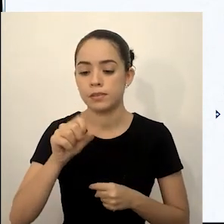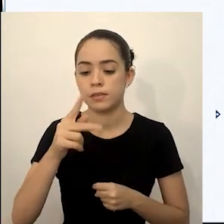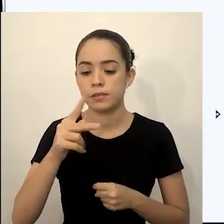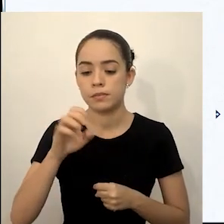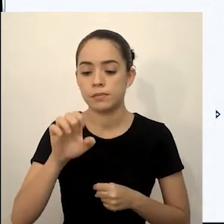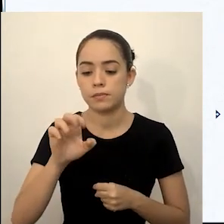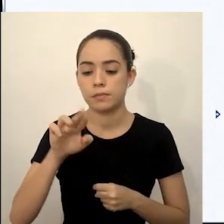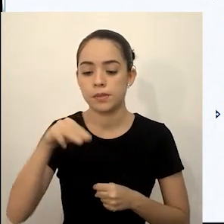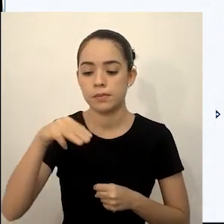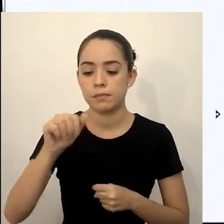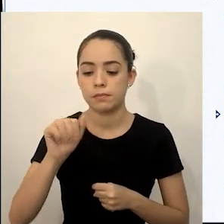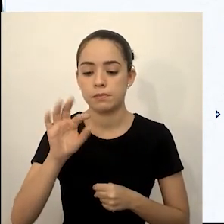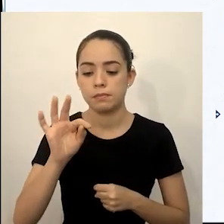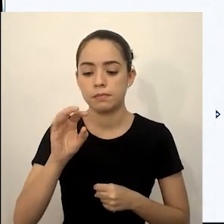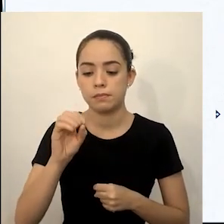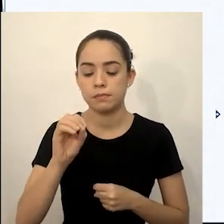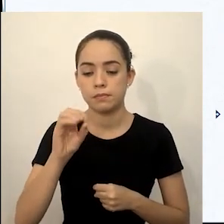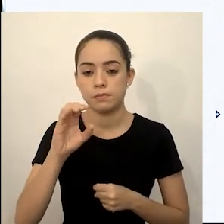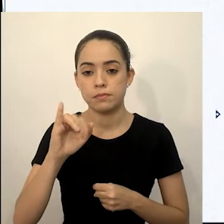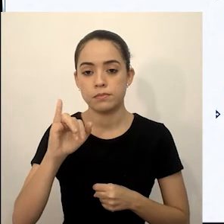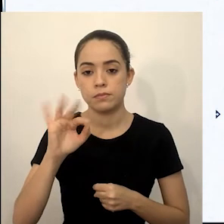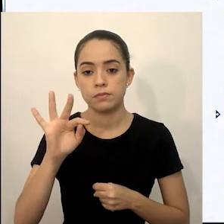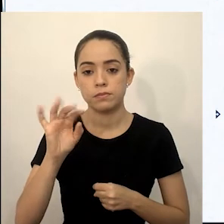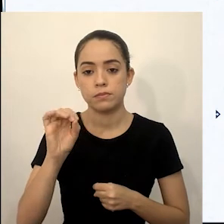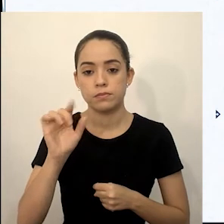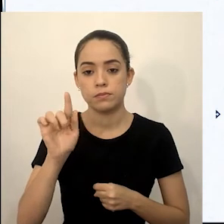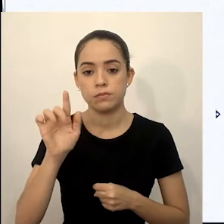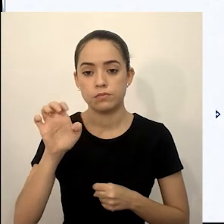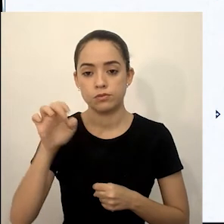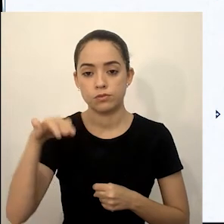A primeira etapa, a